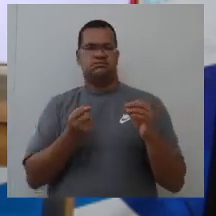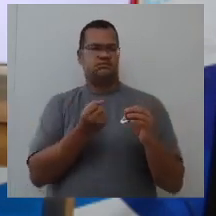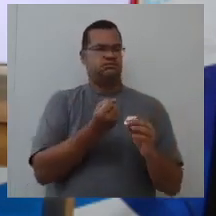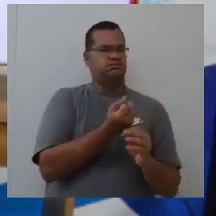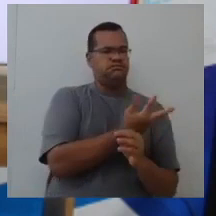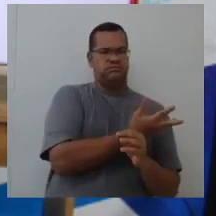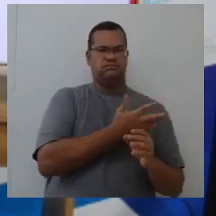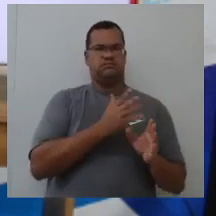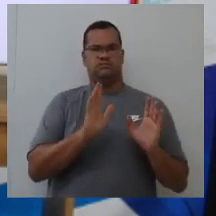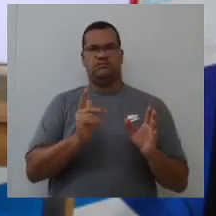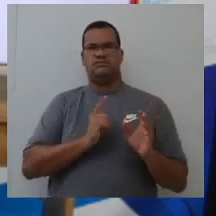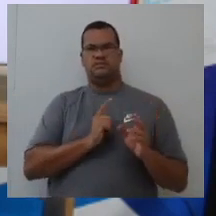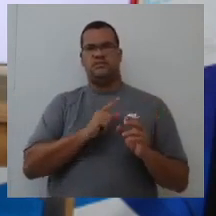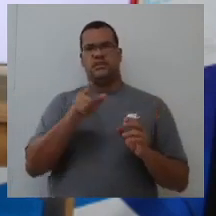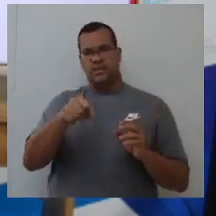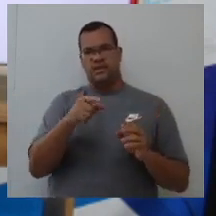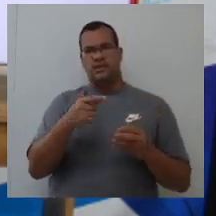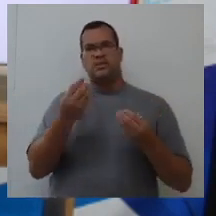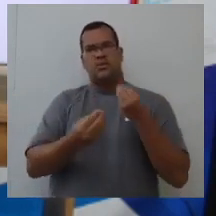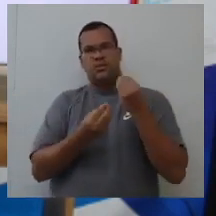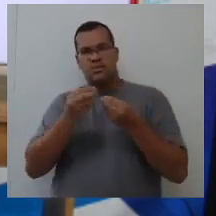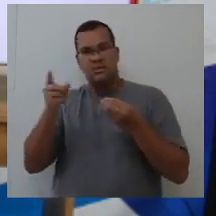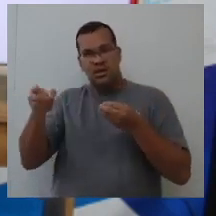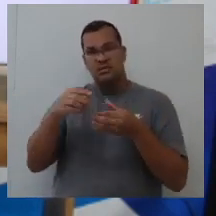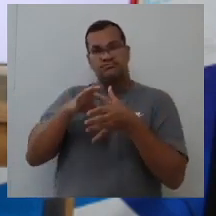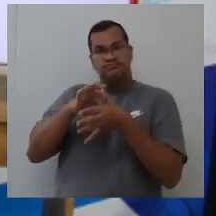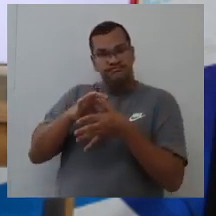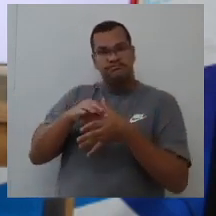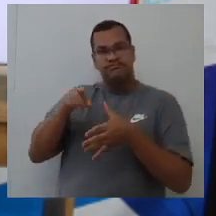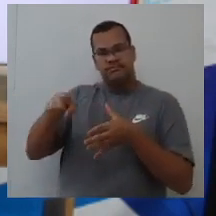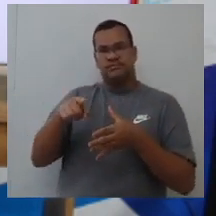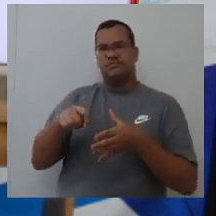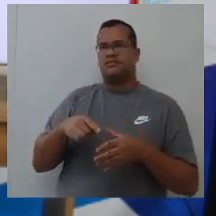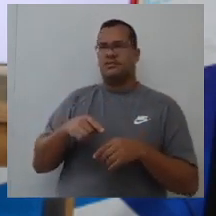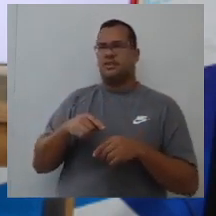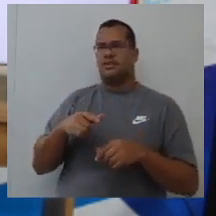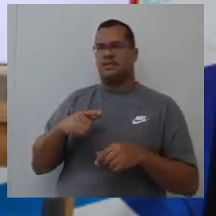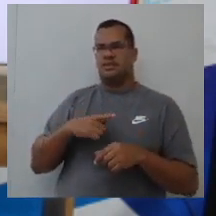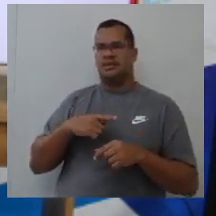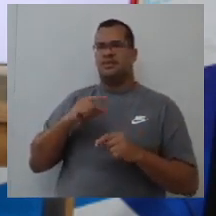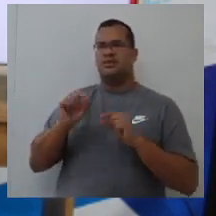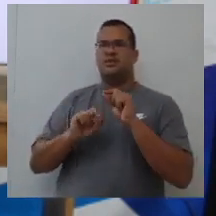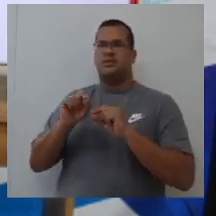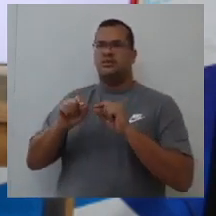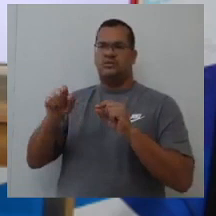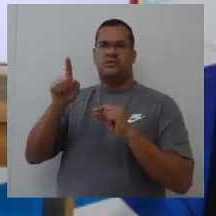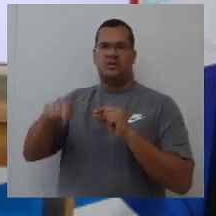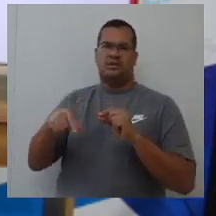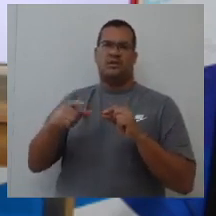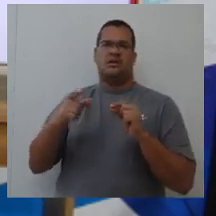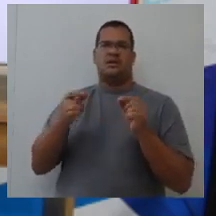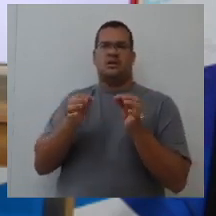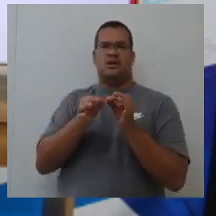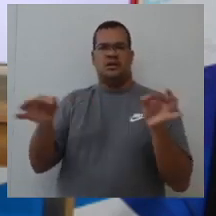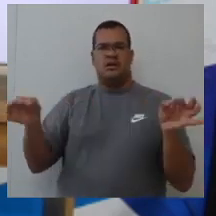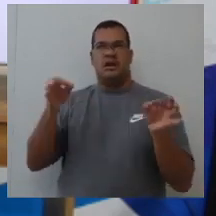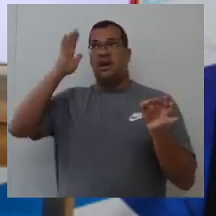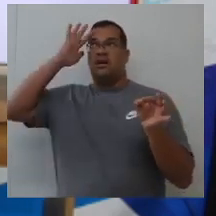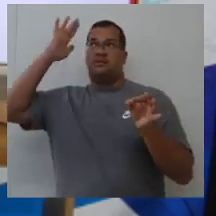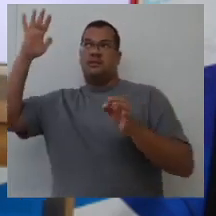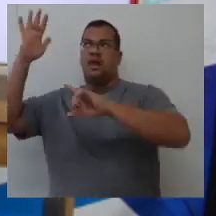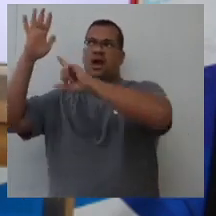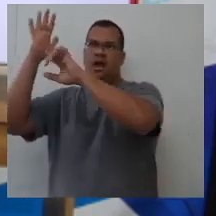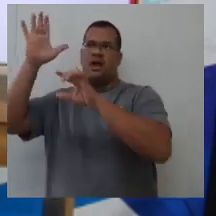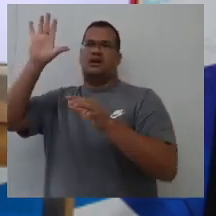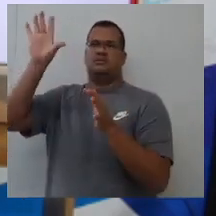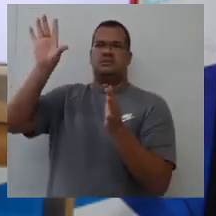aplicação, tá? Uma aplicação concreta, tá? Concreta, daquilo que é, portanto, abstrato, mas